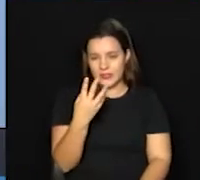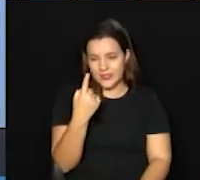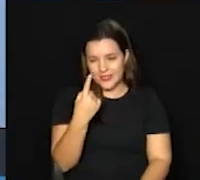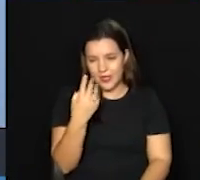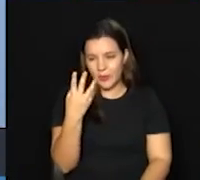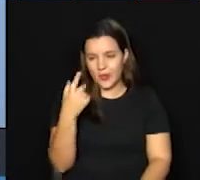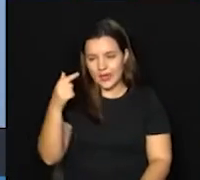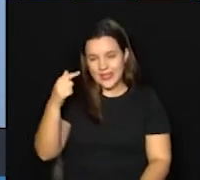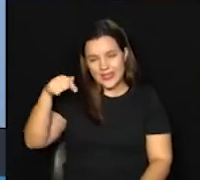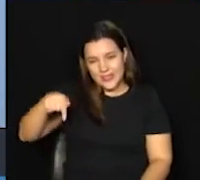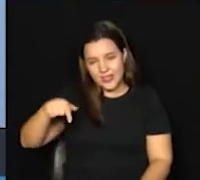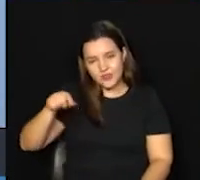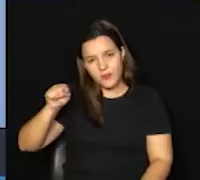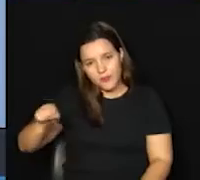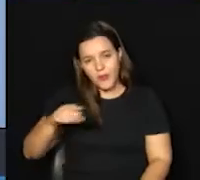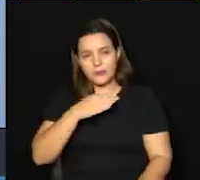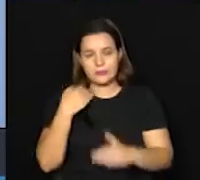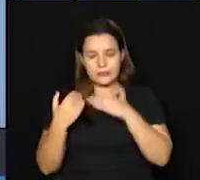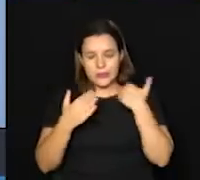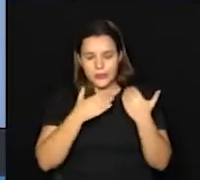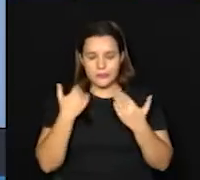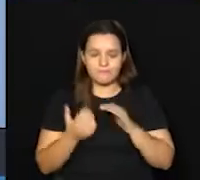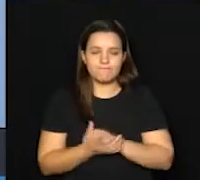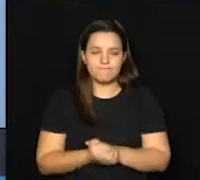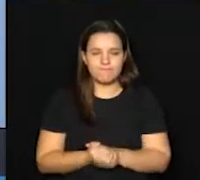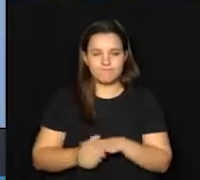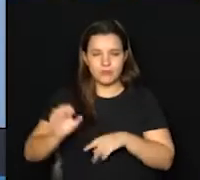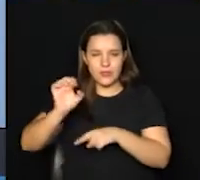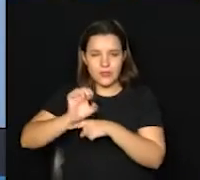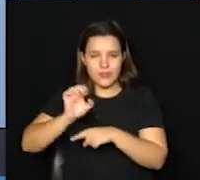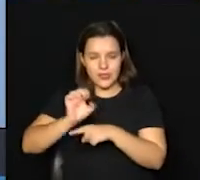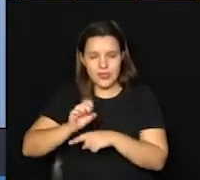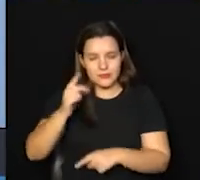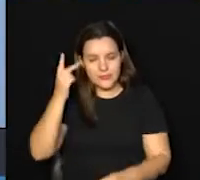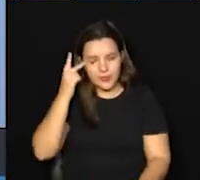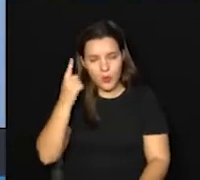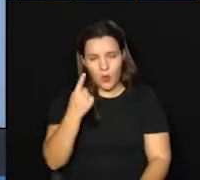147.494 óbitos. No estado de São Paulo,